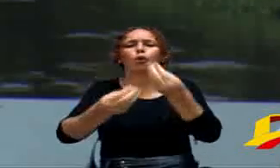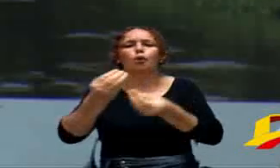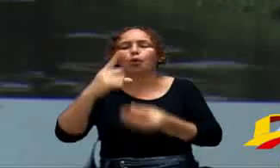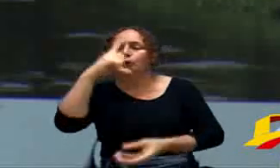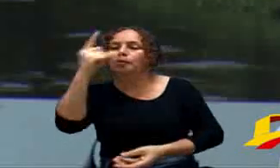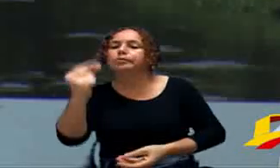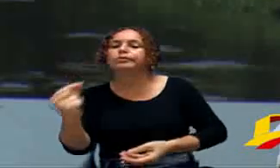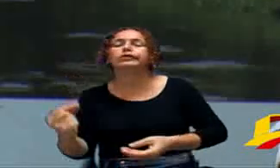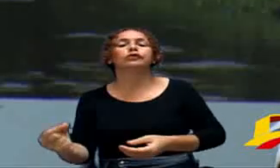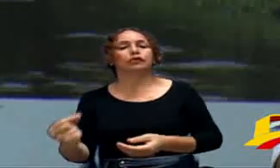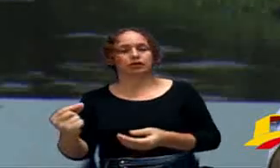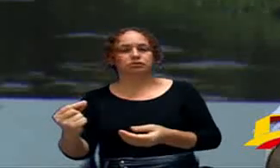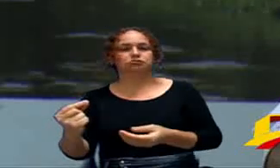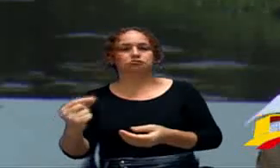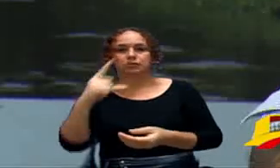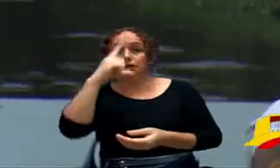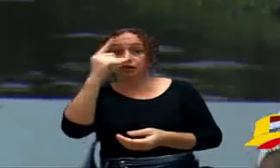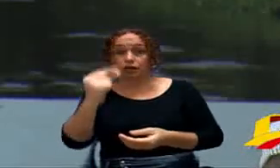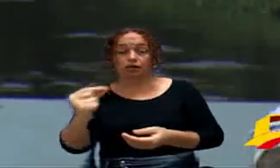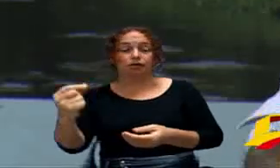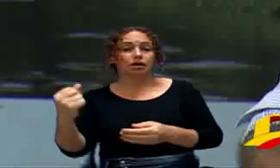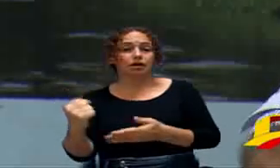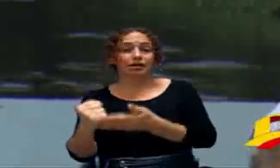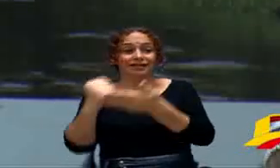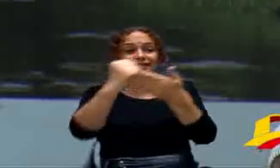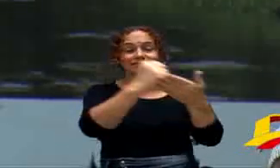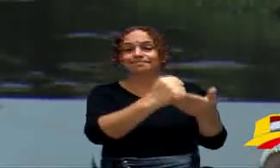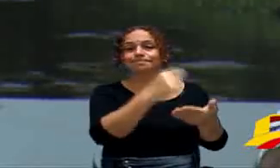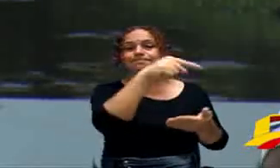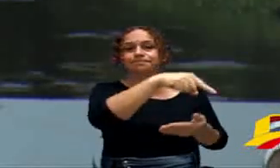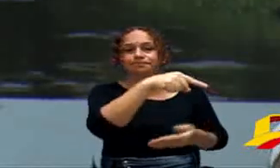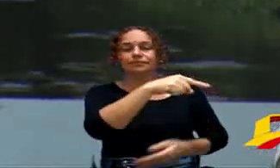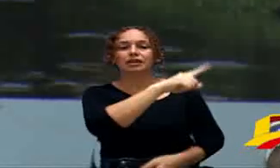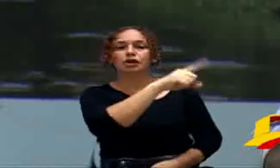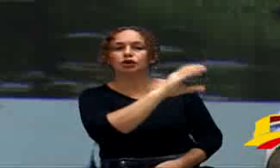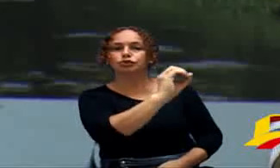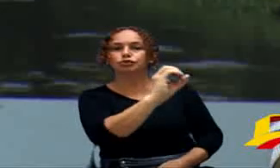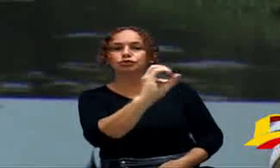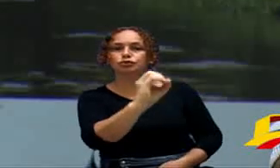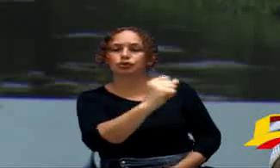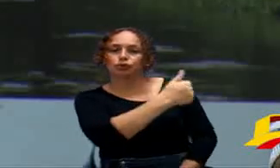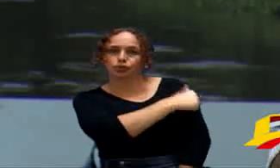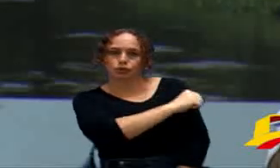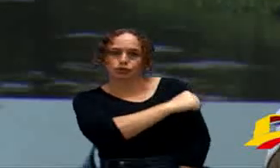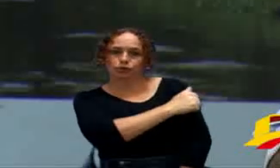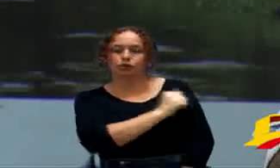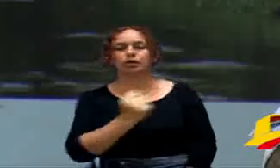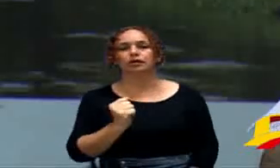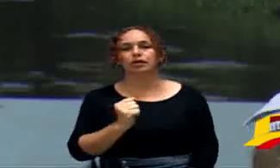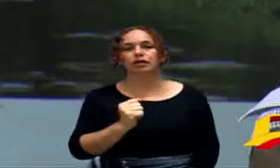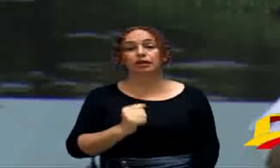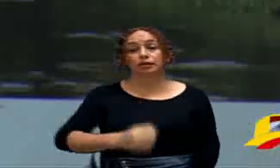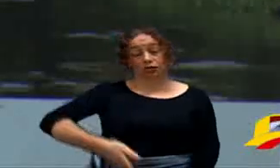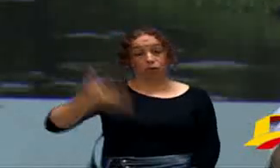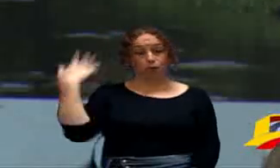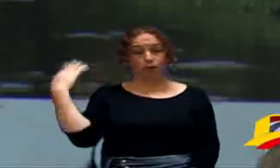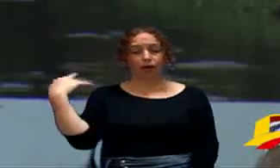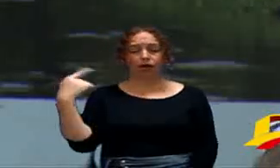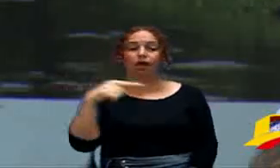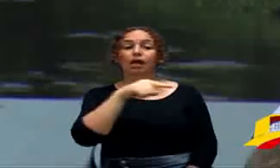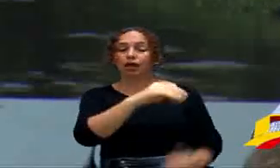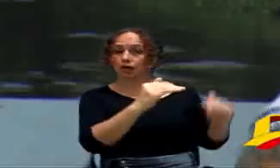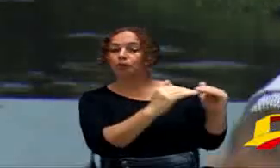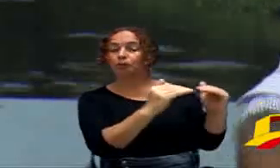O promotor, na época, ele entendeu, ele acordou com a gente, ele concordou com o nosso posicionamento, e ficamos